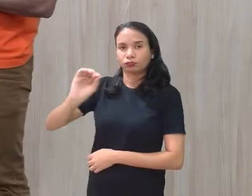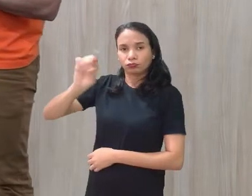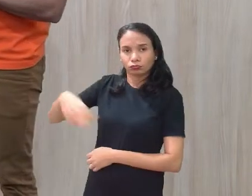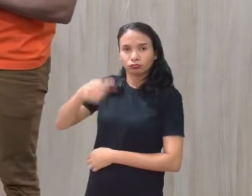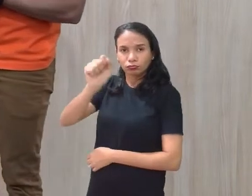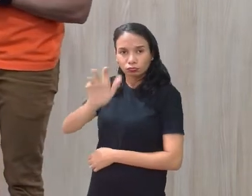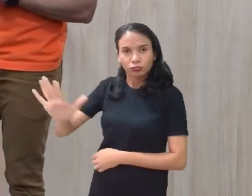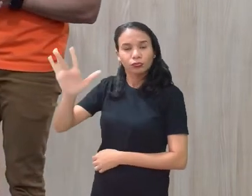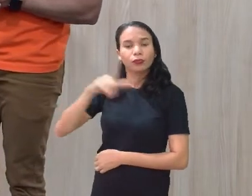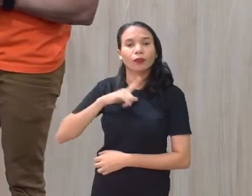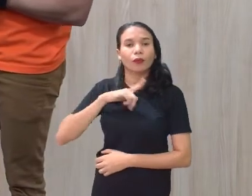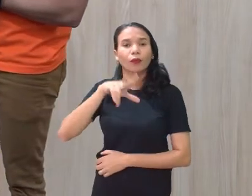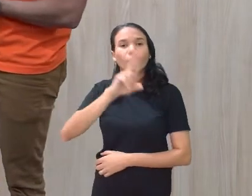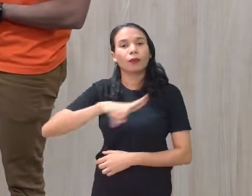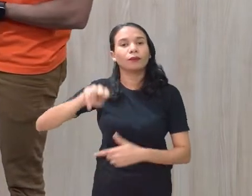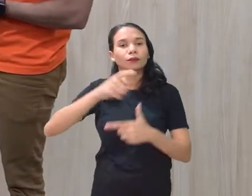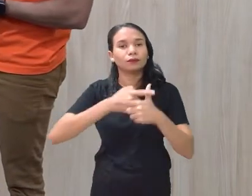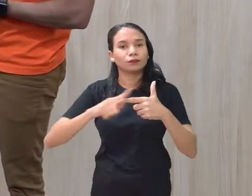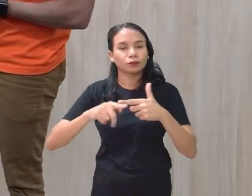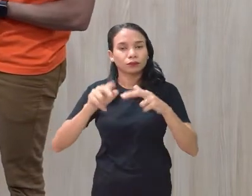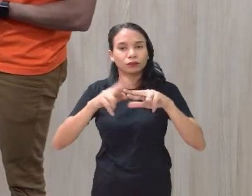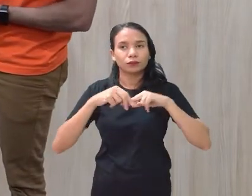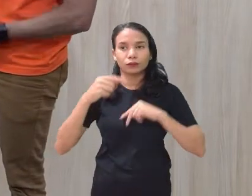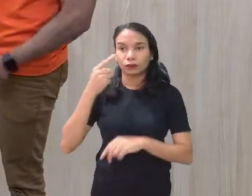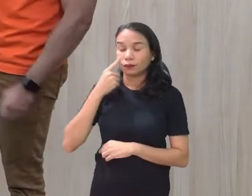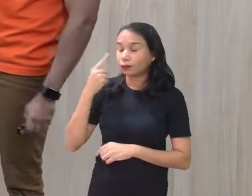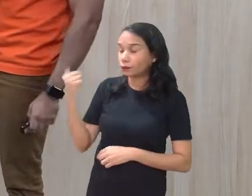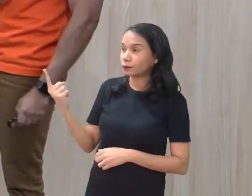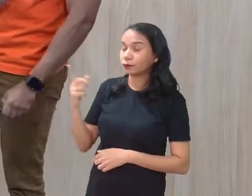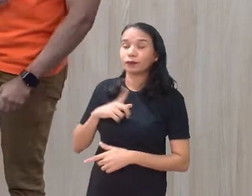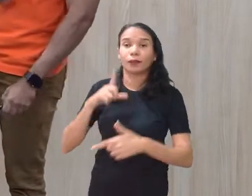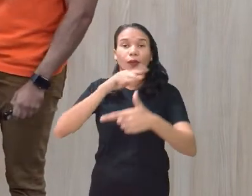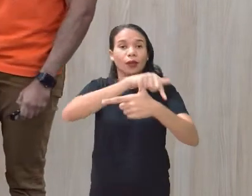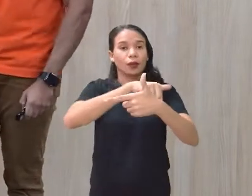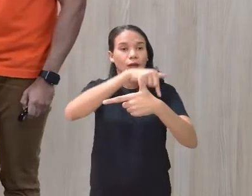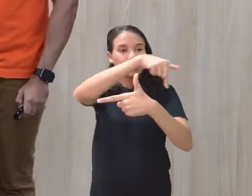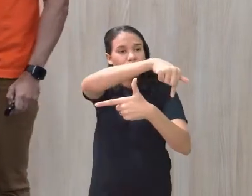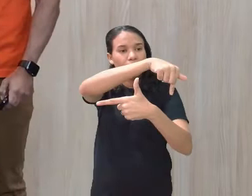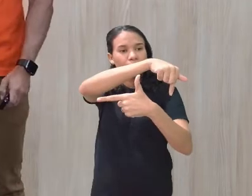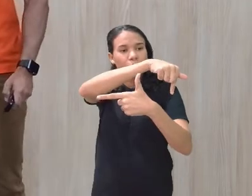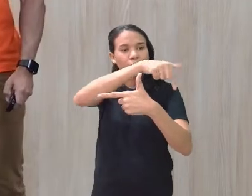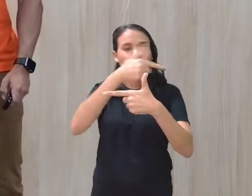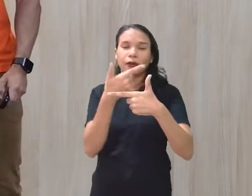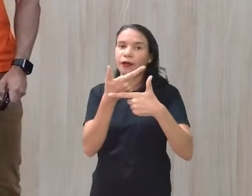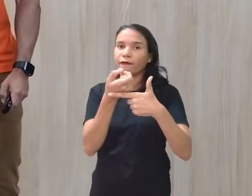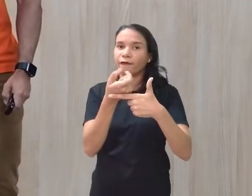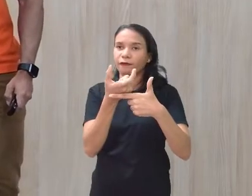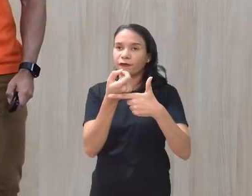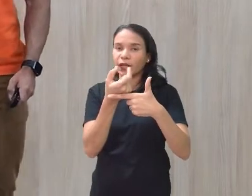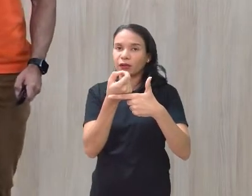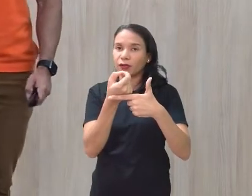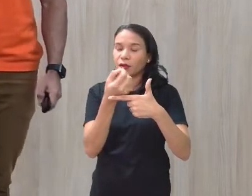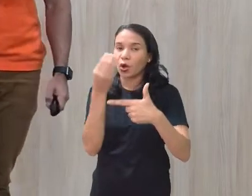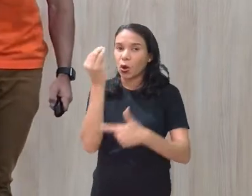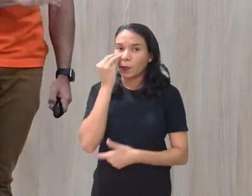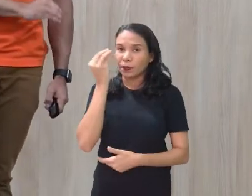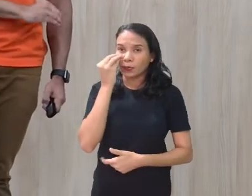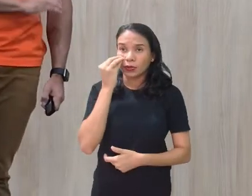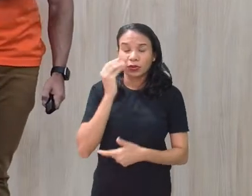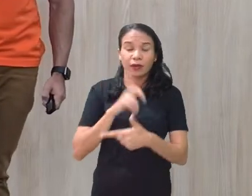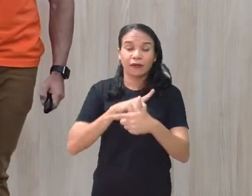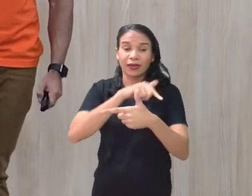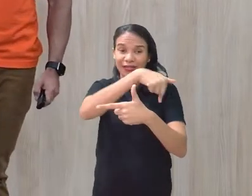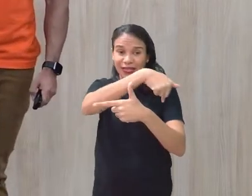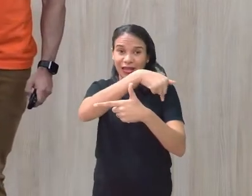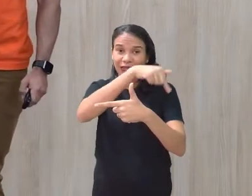a partir da divisão. Então, vamos dividir aqui o número 7 pelo número 20. Note que o 7